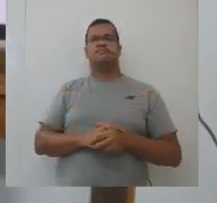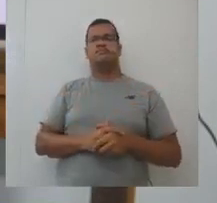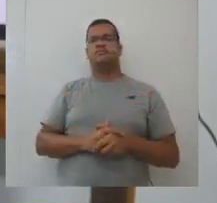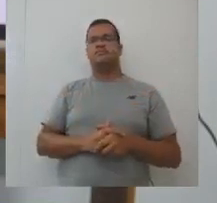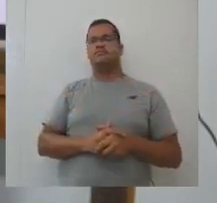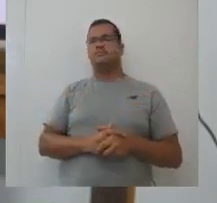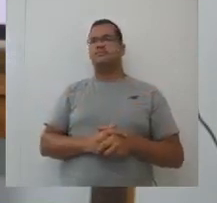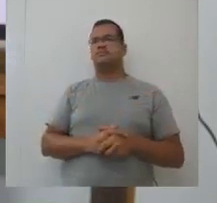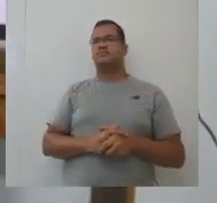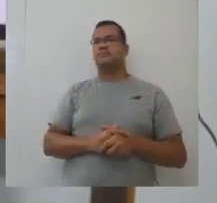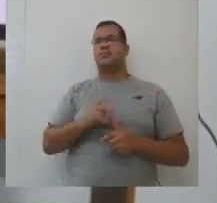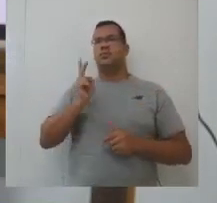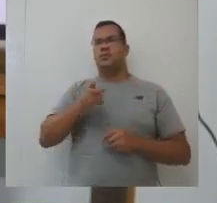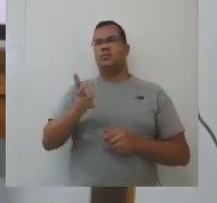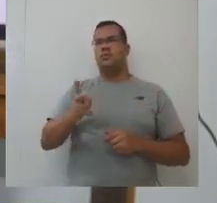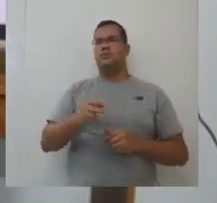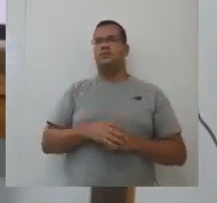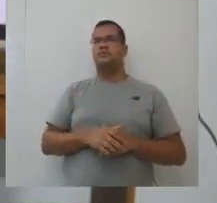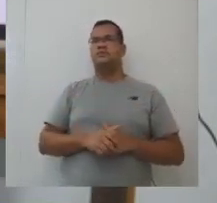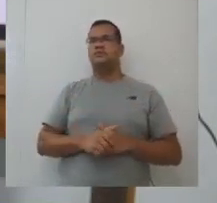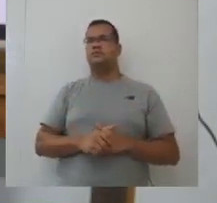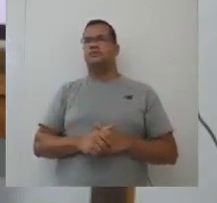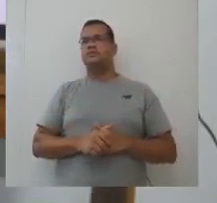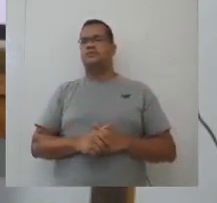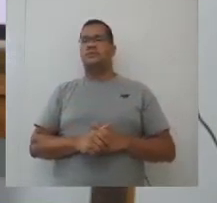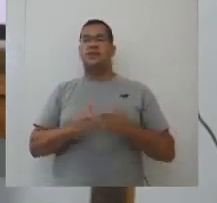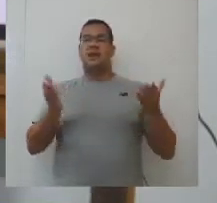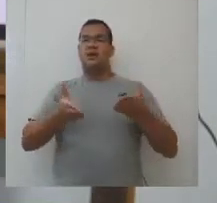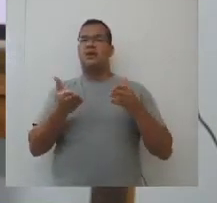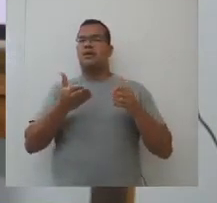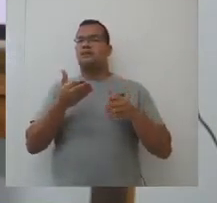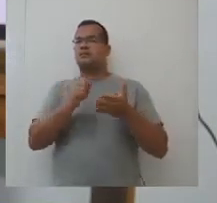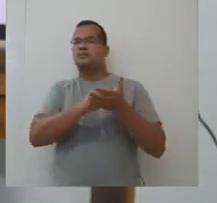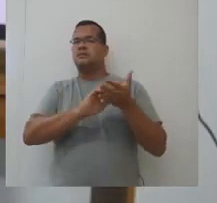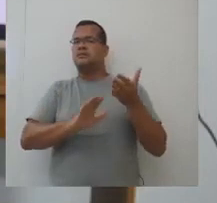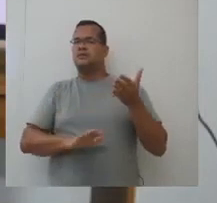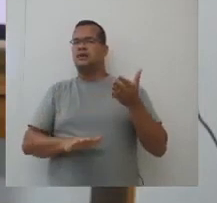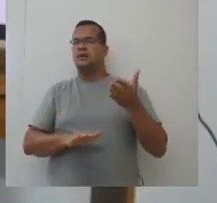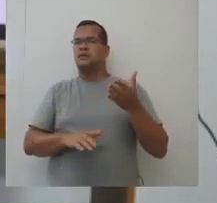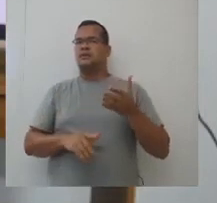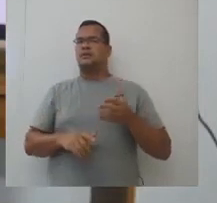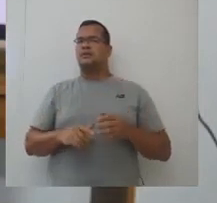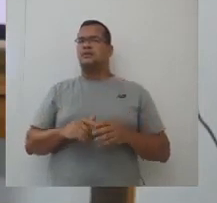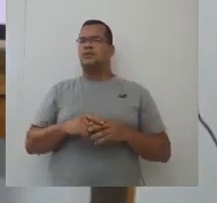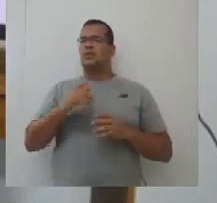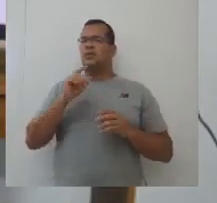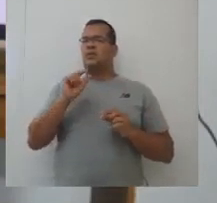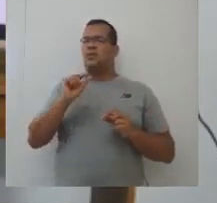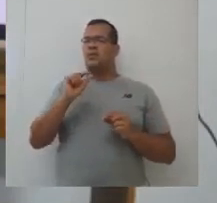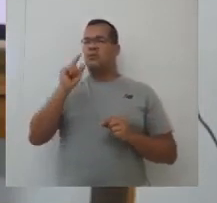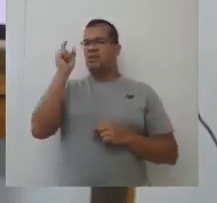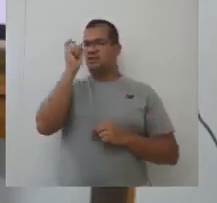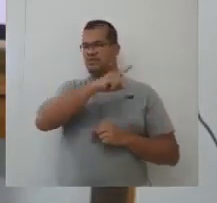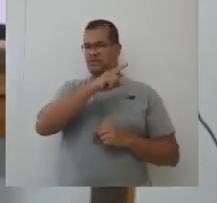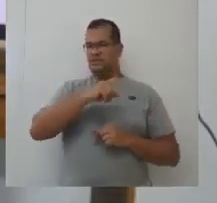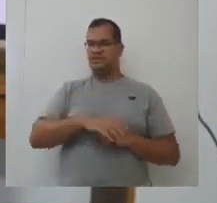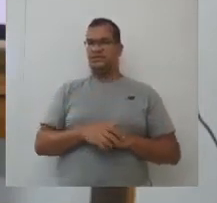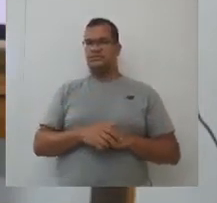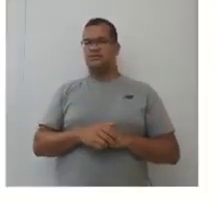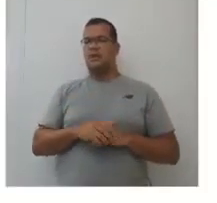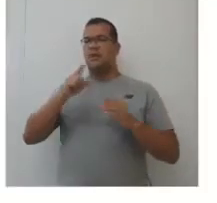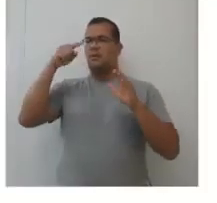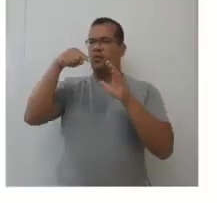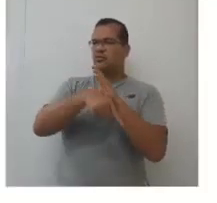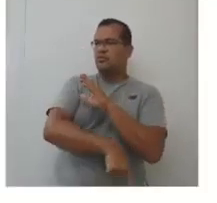bem, vamos adiante. Vamos agora exercitar um nível maior um pouquinho de força elétrica. Vamos